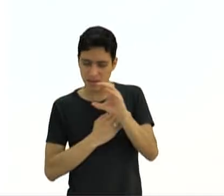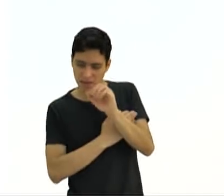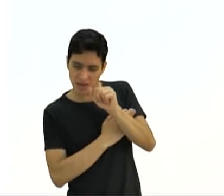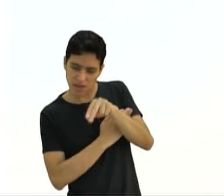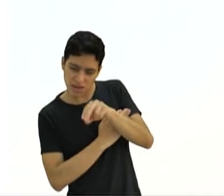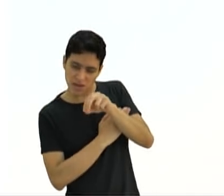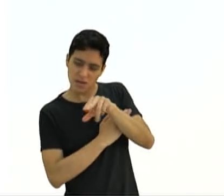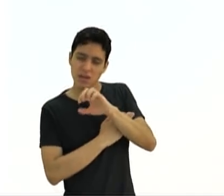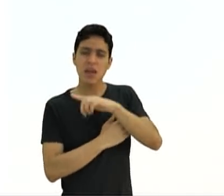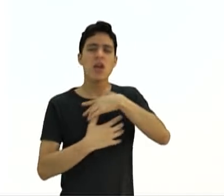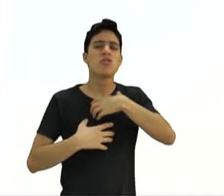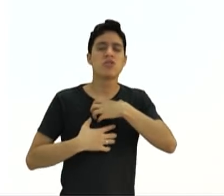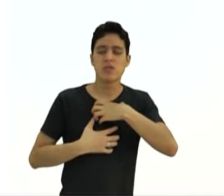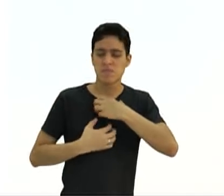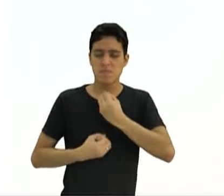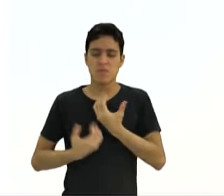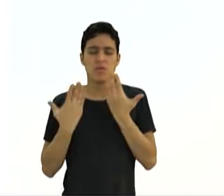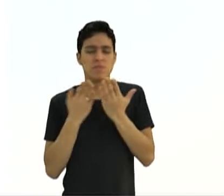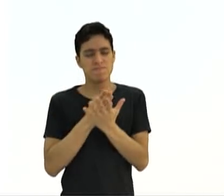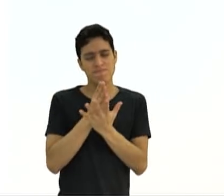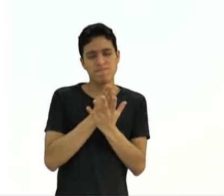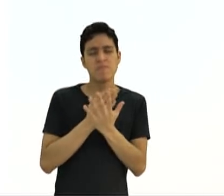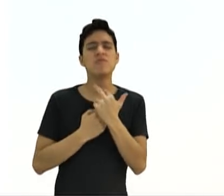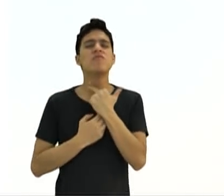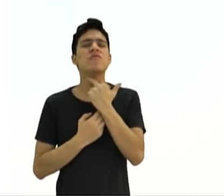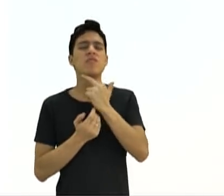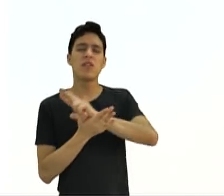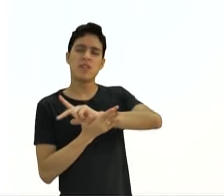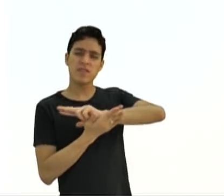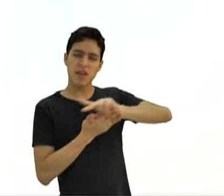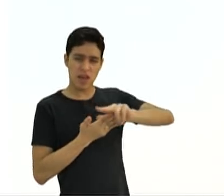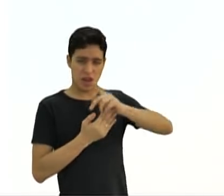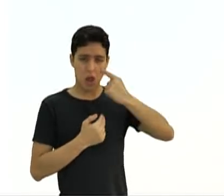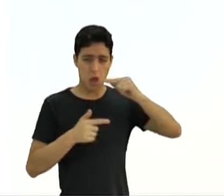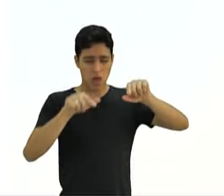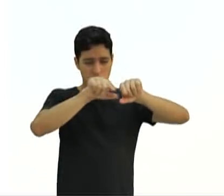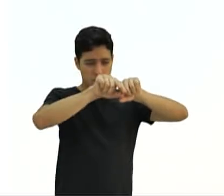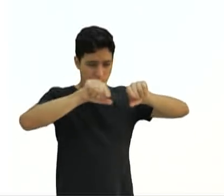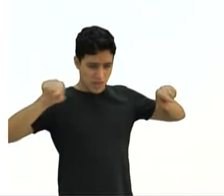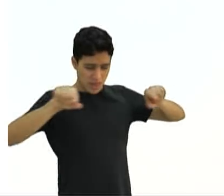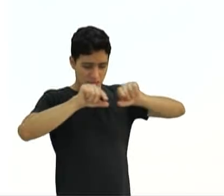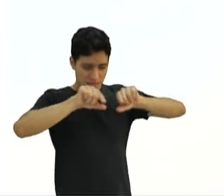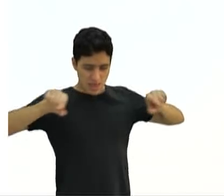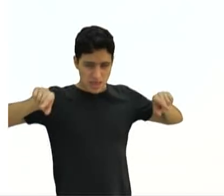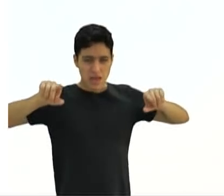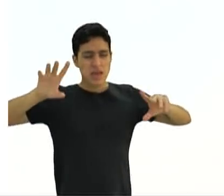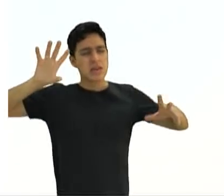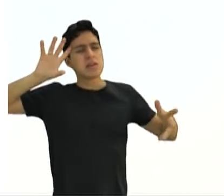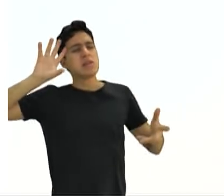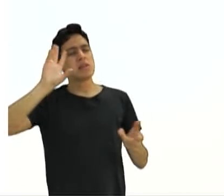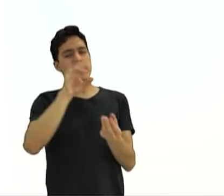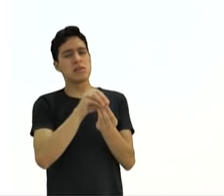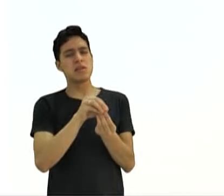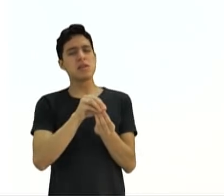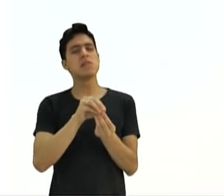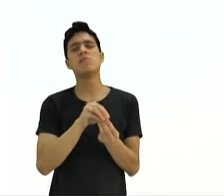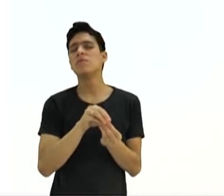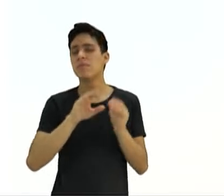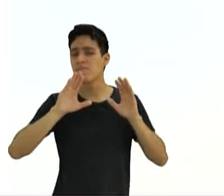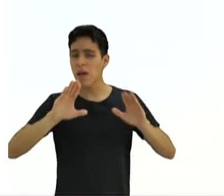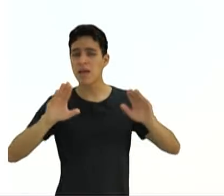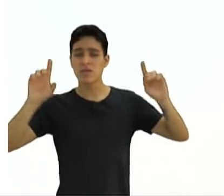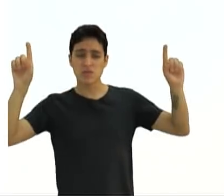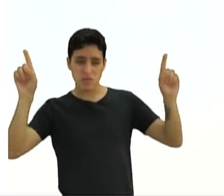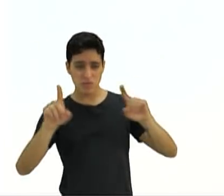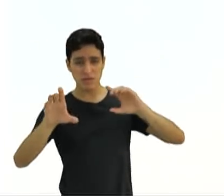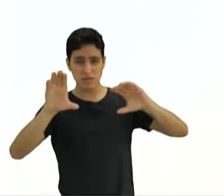forma musical polifônica, na qual uma frase melódica ou rítmica é interpretada por mais de uma pessoa, mas